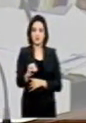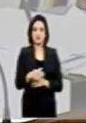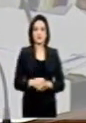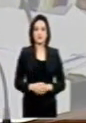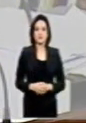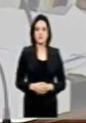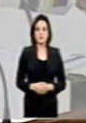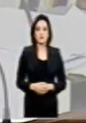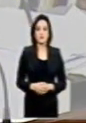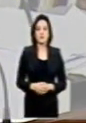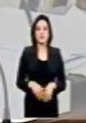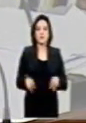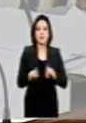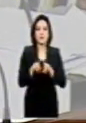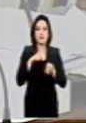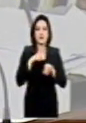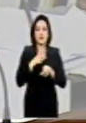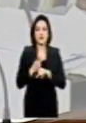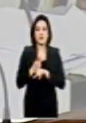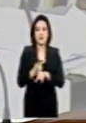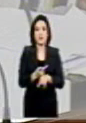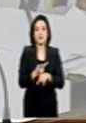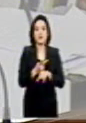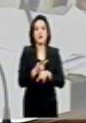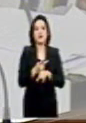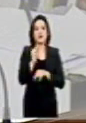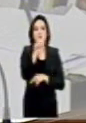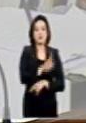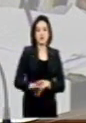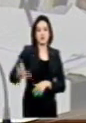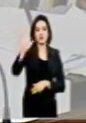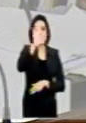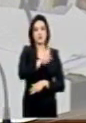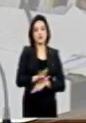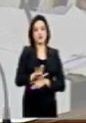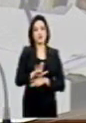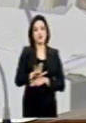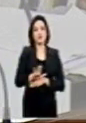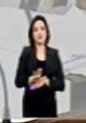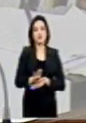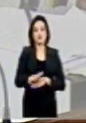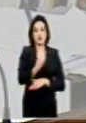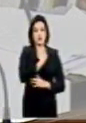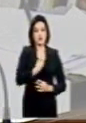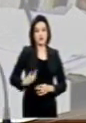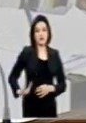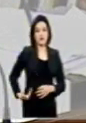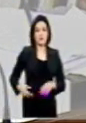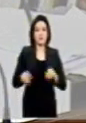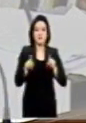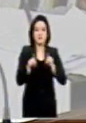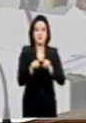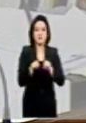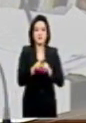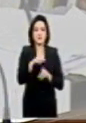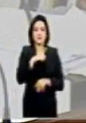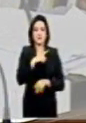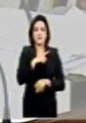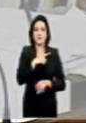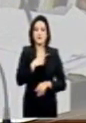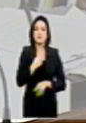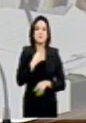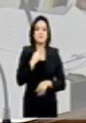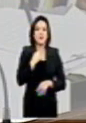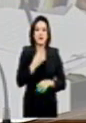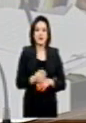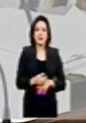agora Procuradoria-Geral da República, sustenta que o entendimento adotado na presente reclamação é juridicamente insustentável, já que